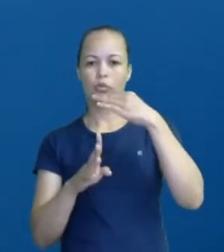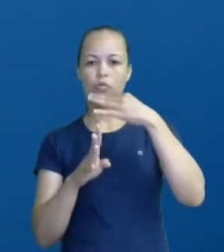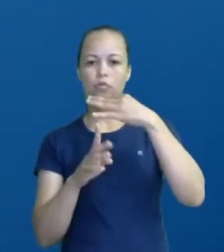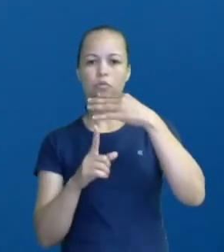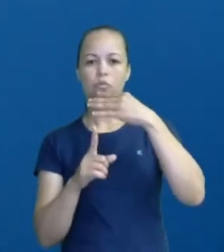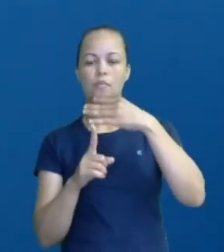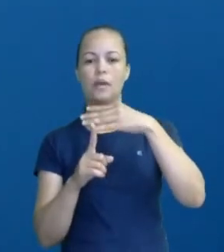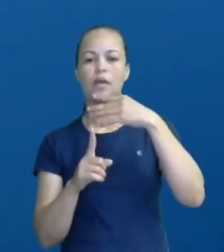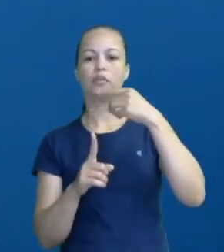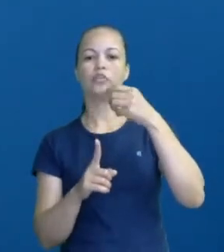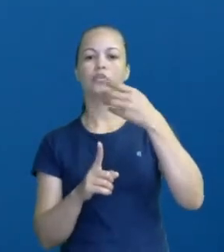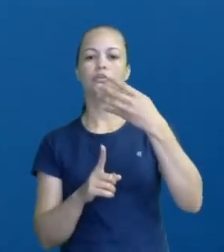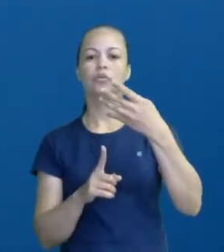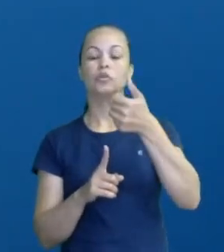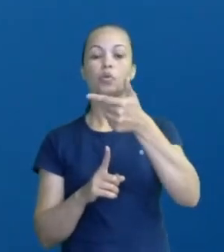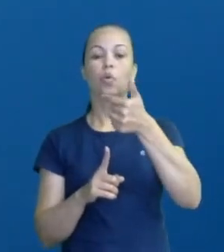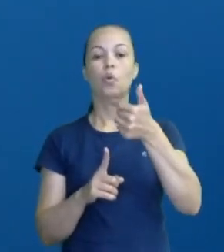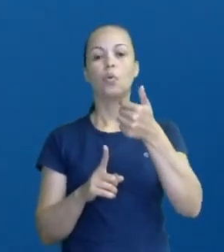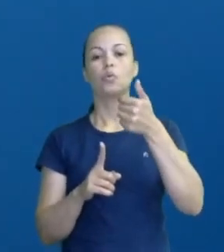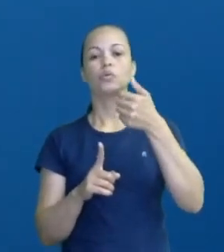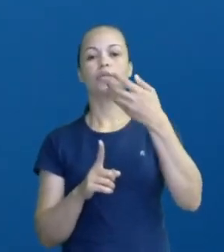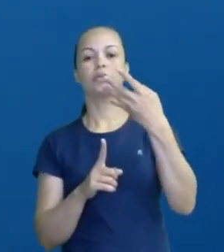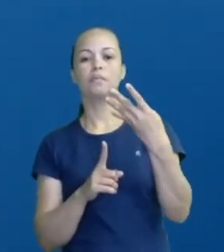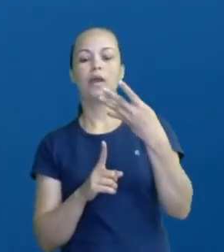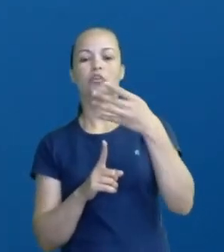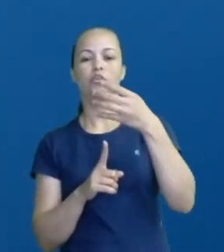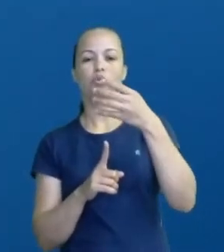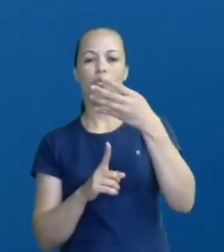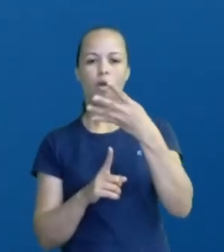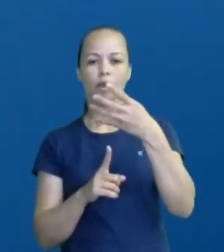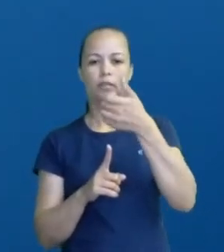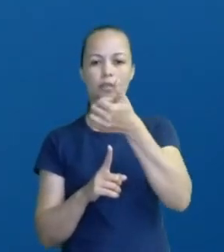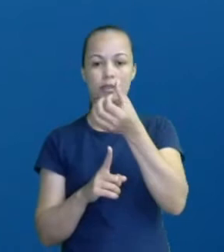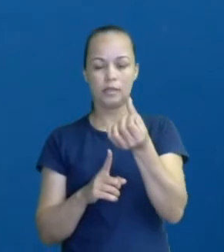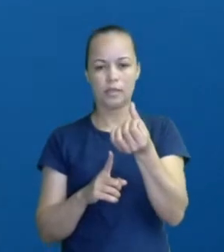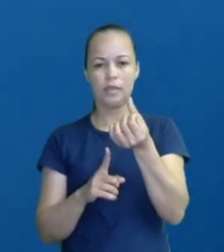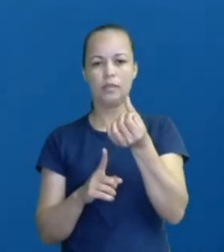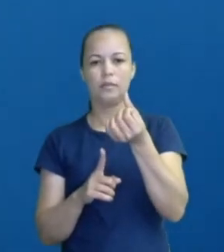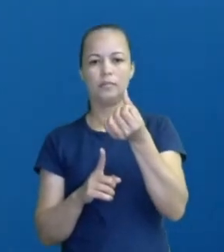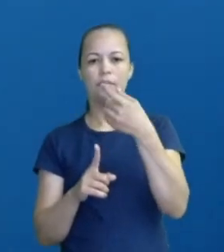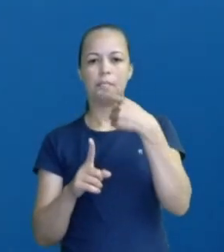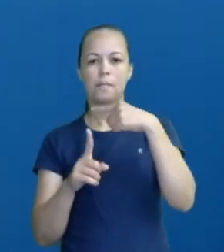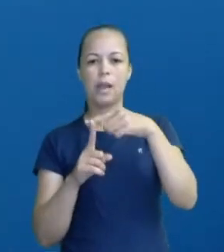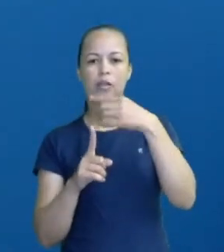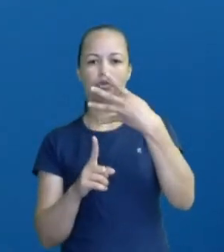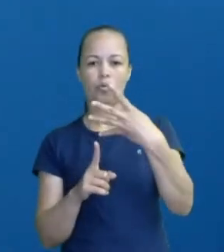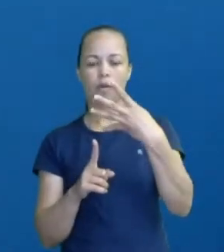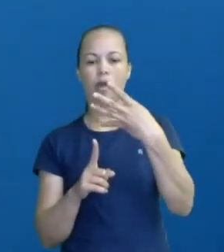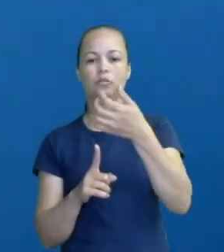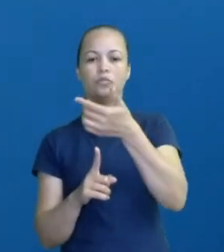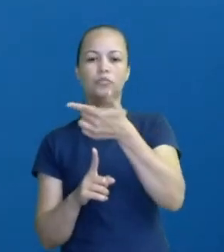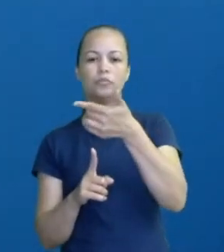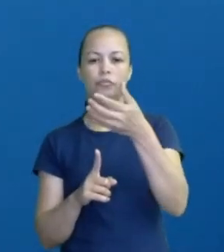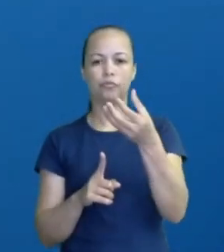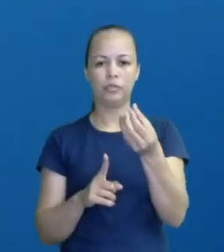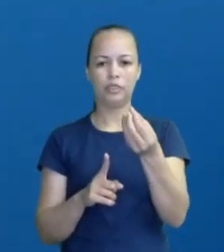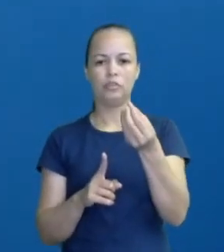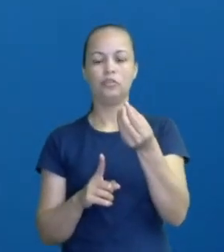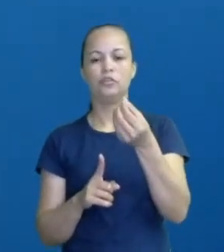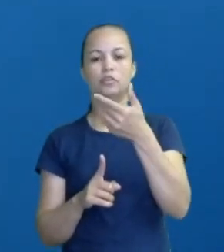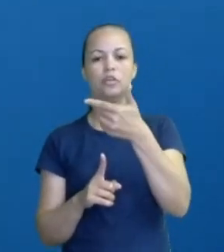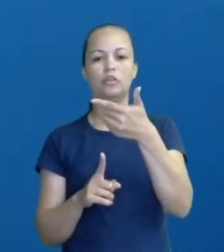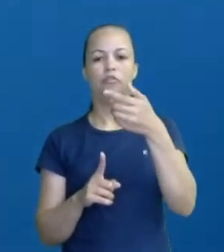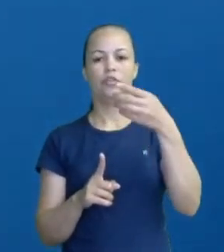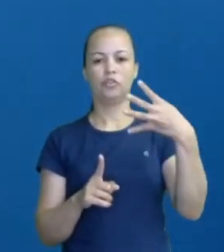mais 8, 12. 12 mais 4, 16. 16 mais 4, 20. 20, depois